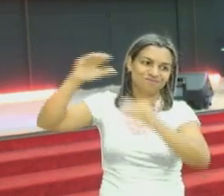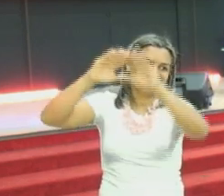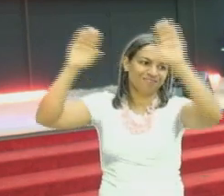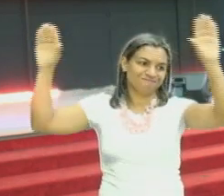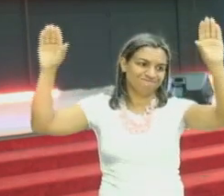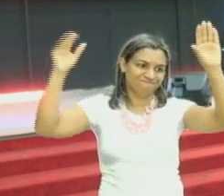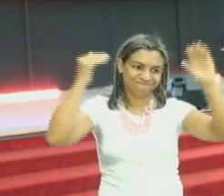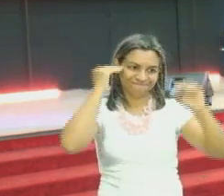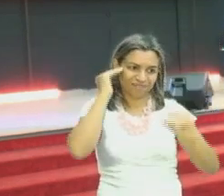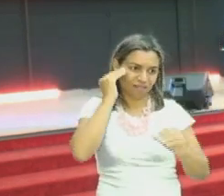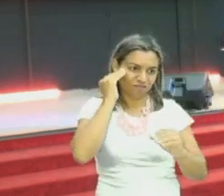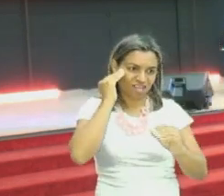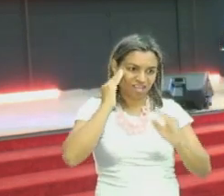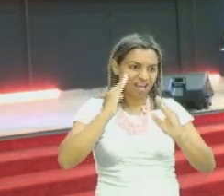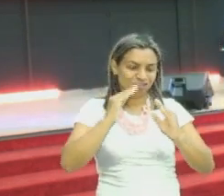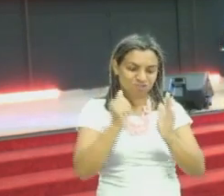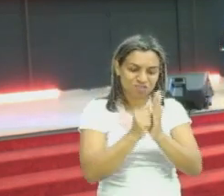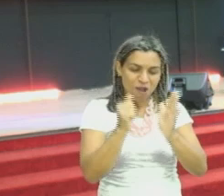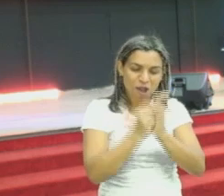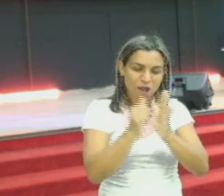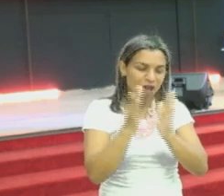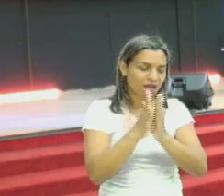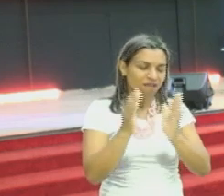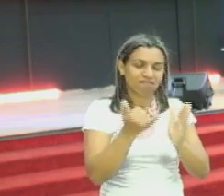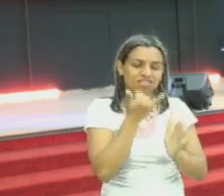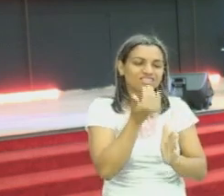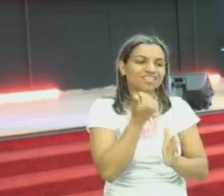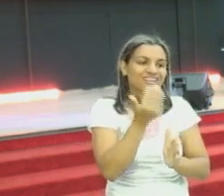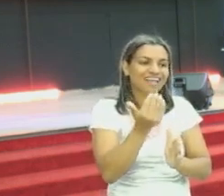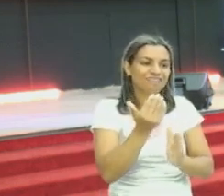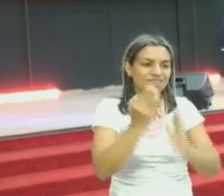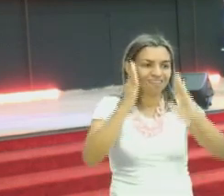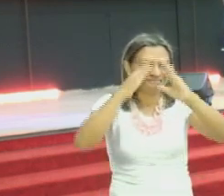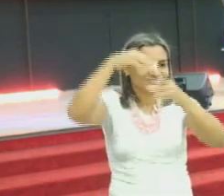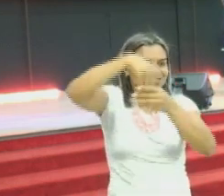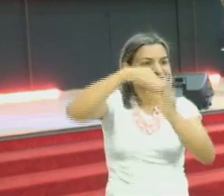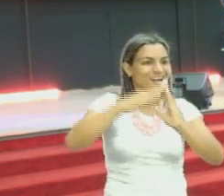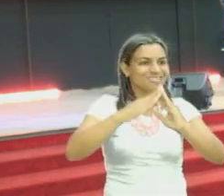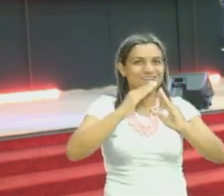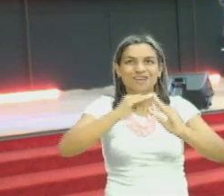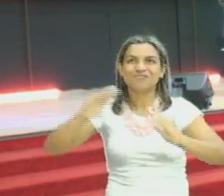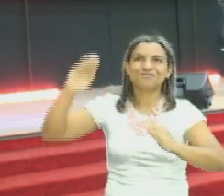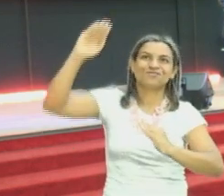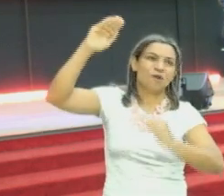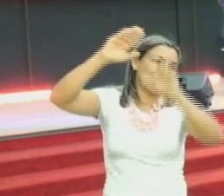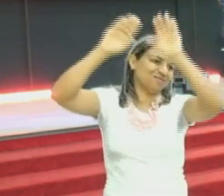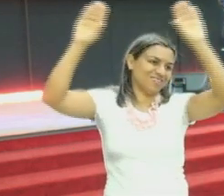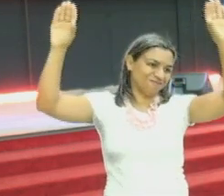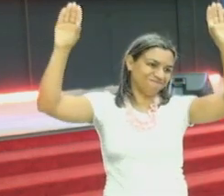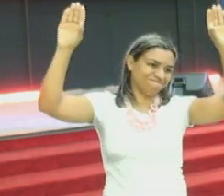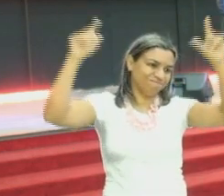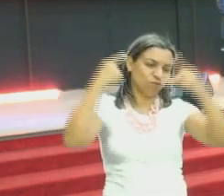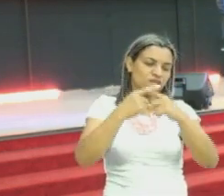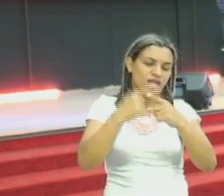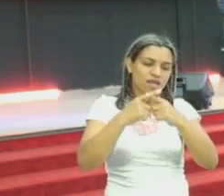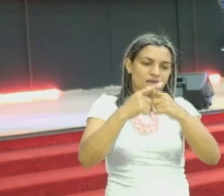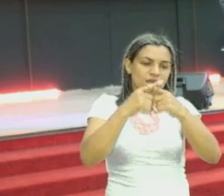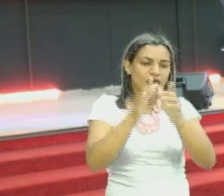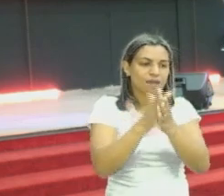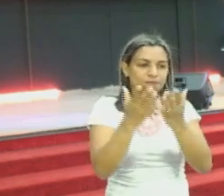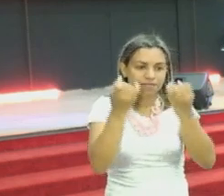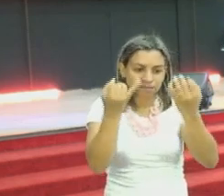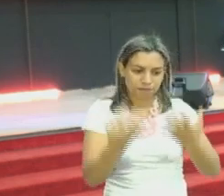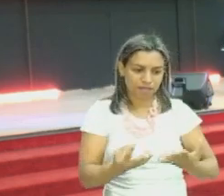não passam do teto. Porque a Bíblia diz assim, lá no Evangelho de Marcos, e quando